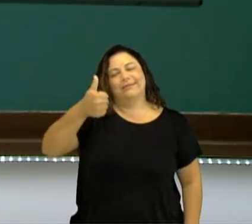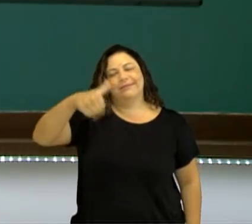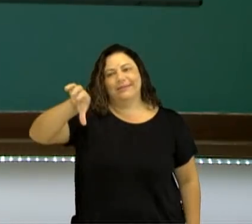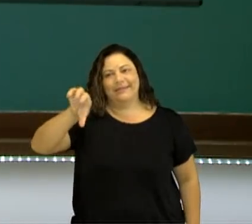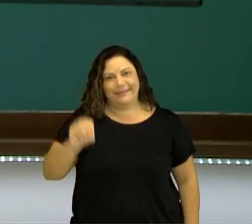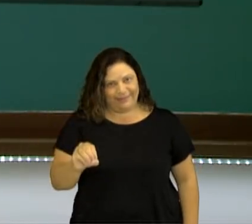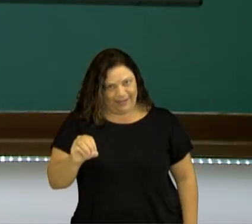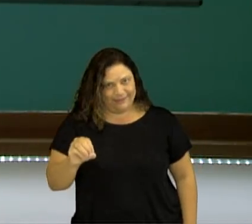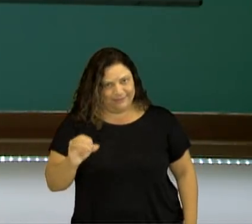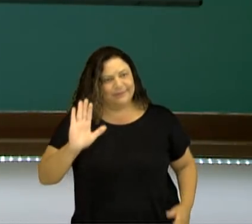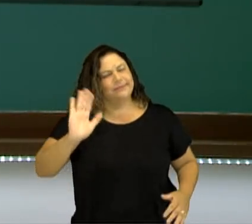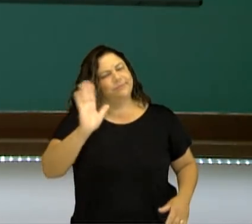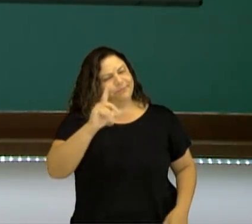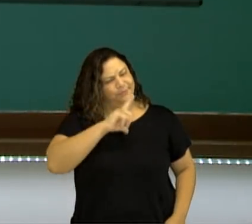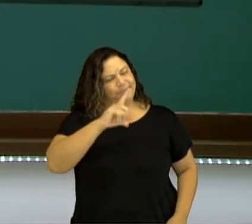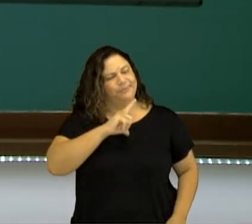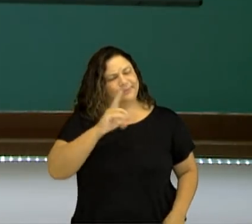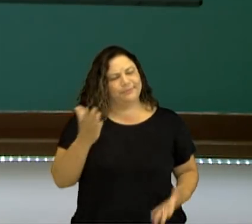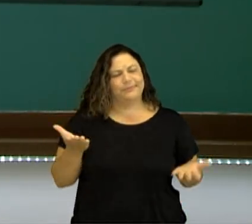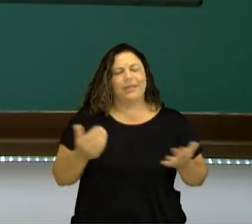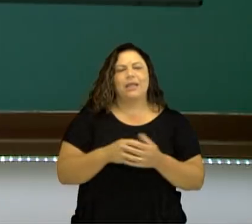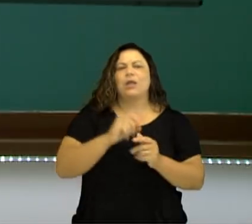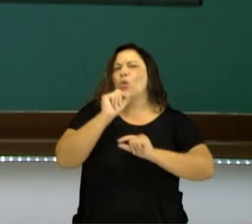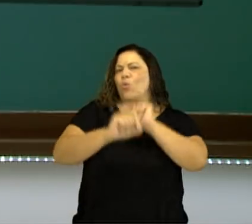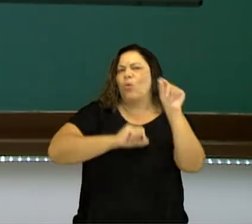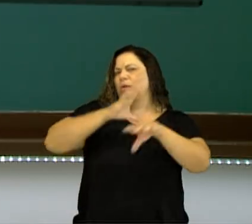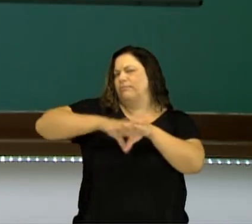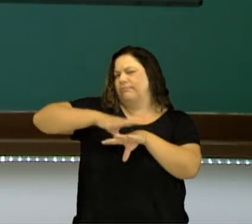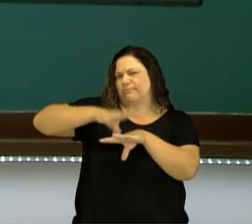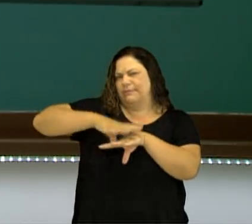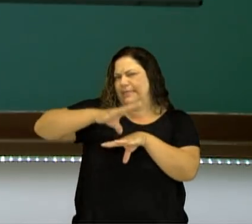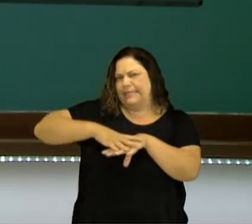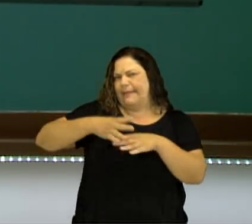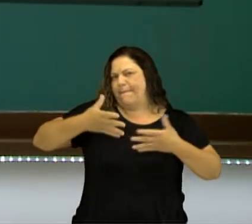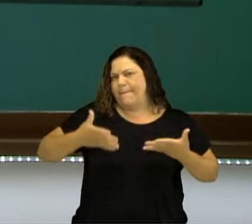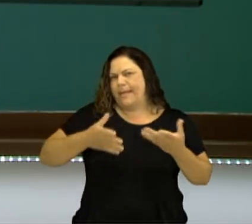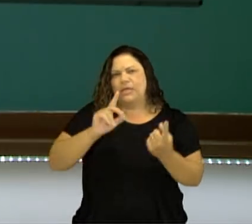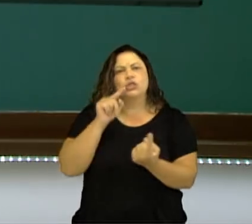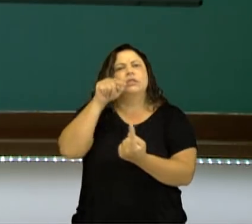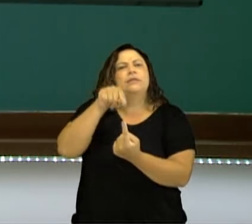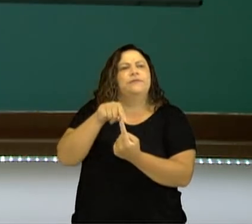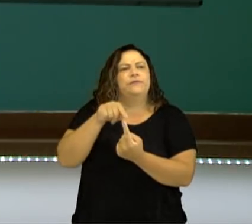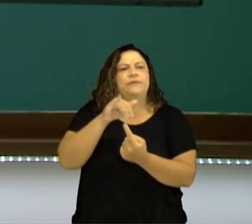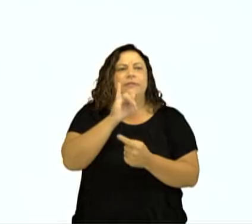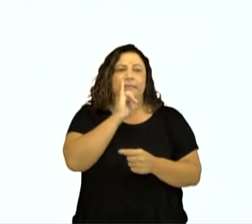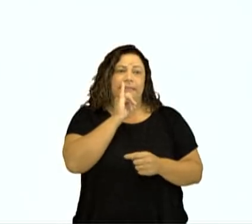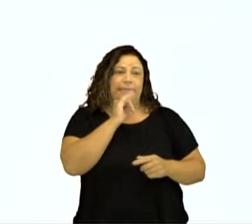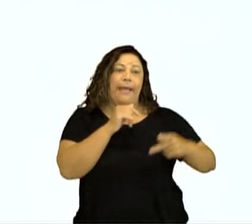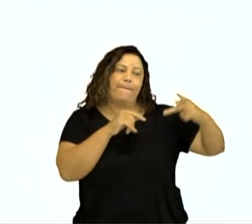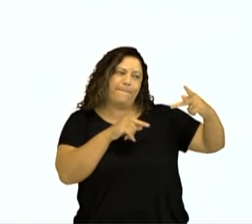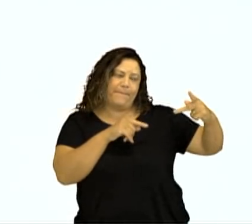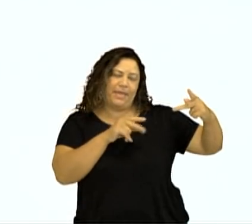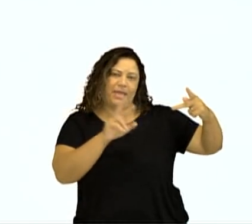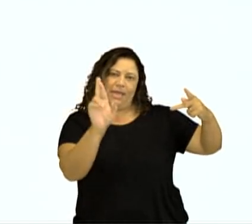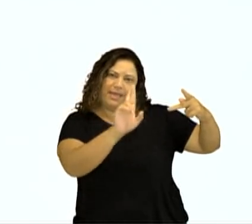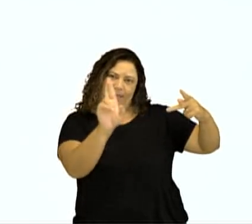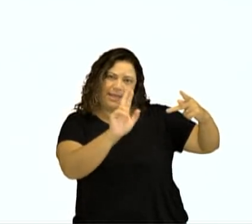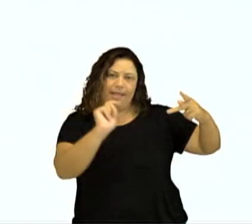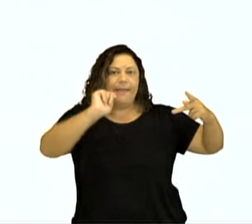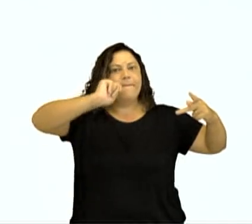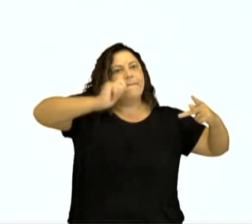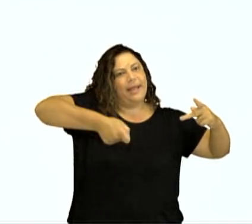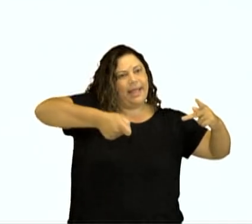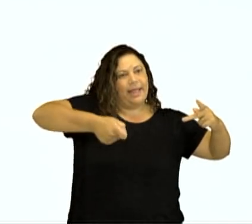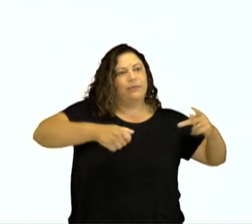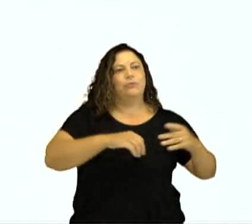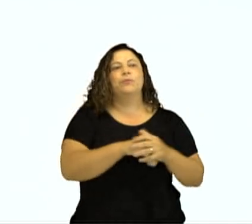4,10, você já tem anotado aí. Qual é a expressão matemática que define o valor pago P em reais em função da